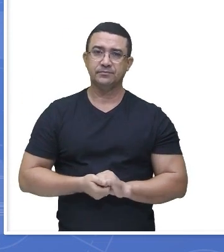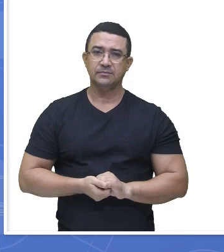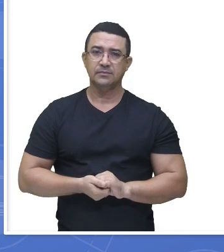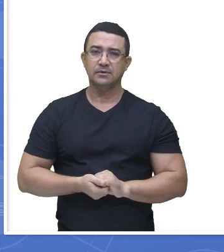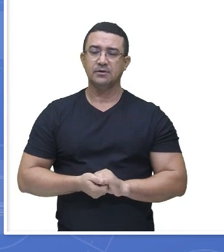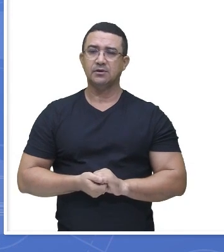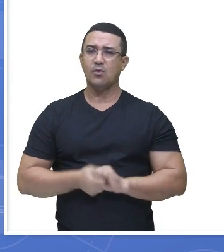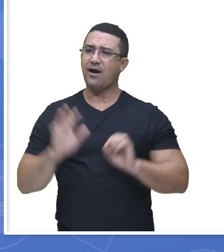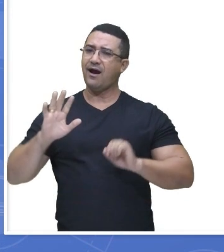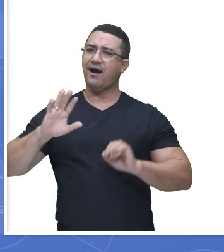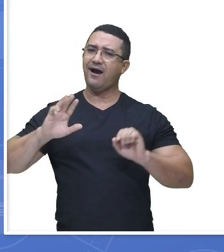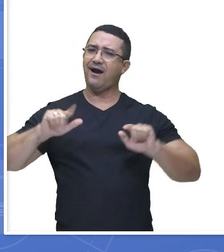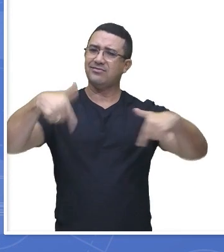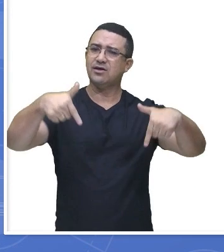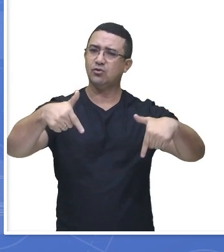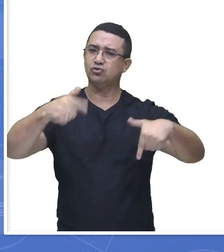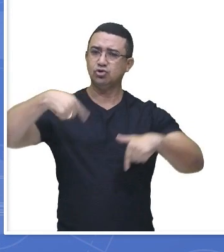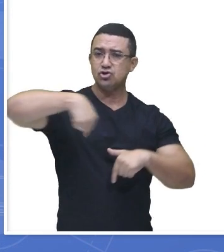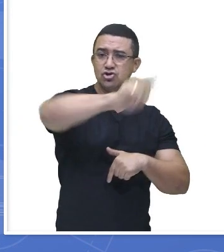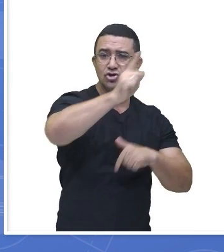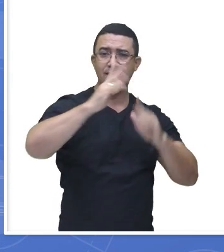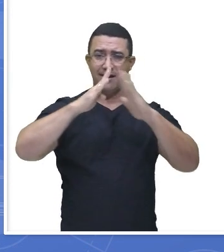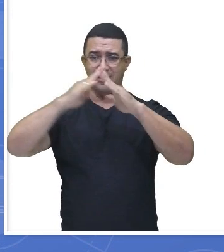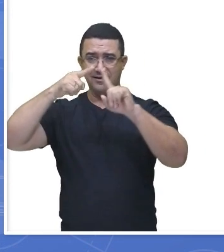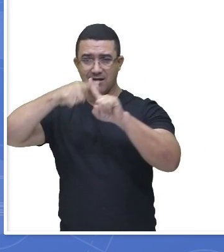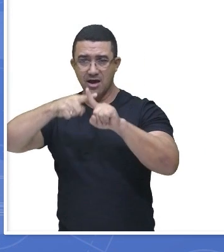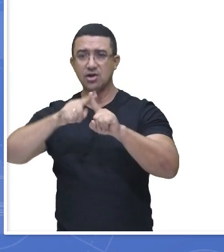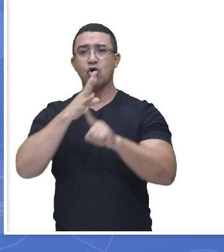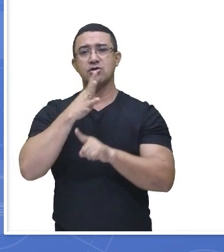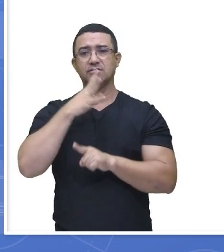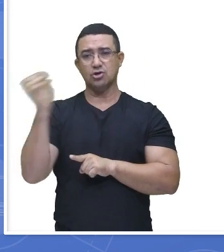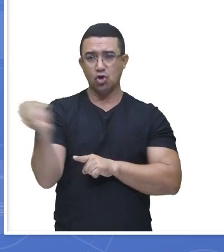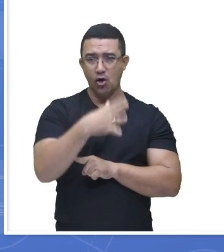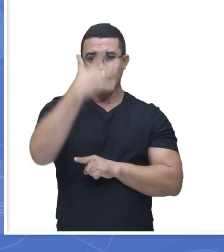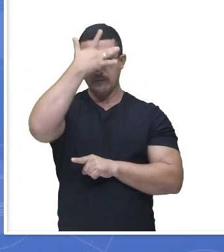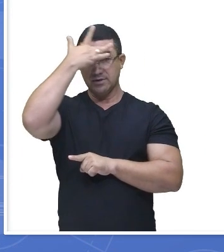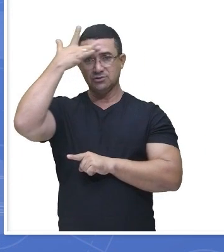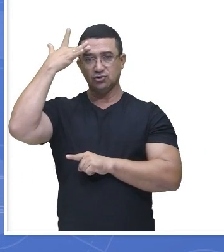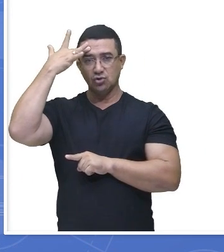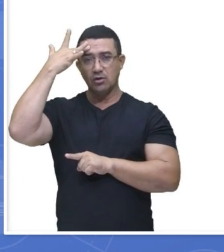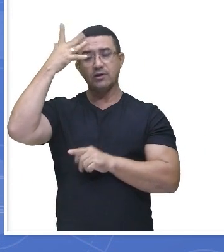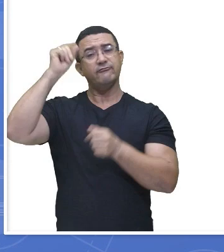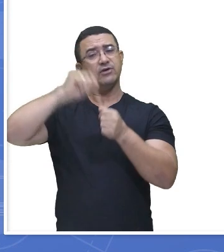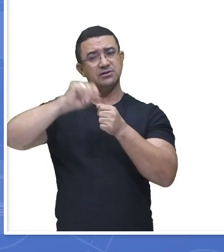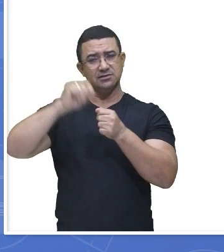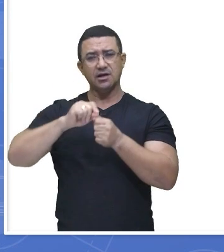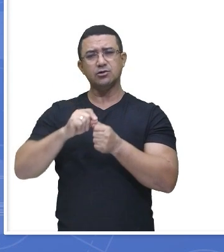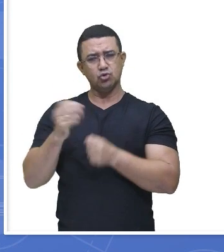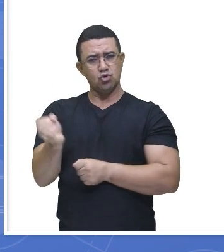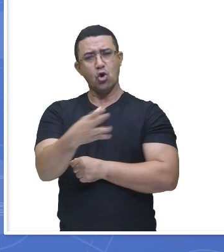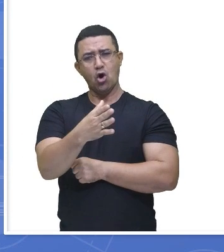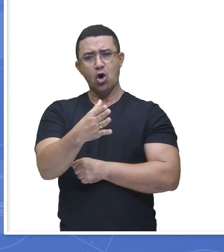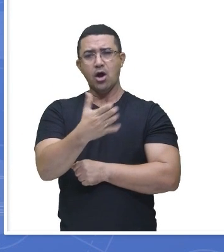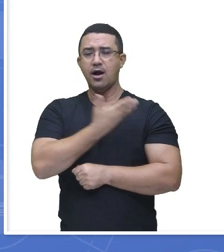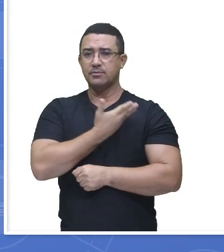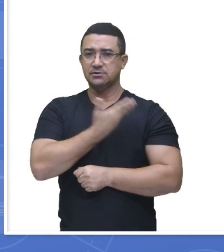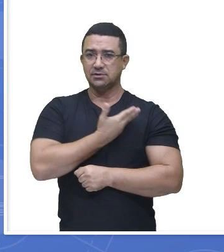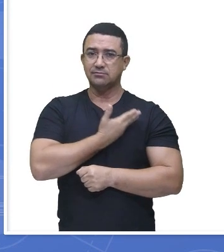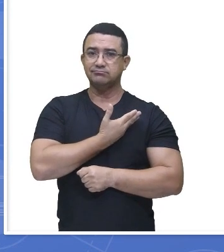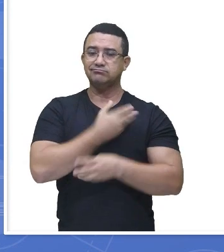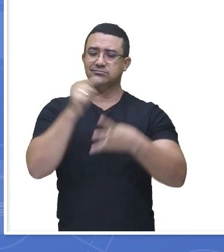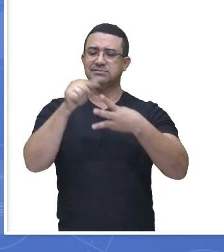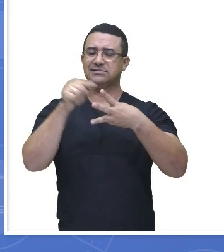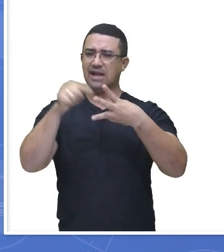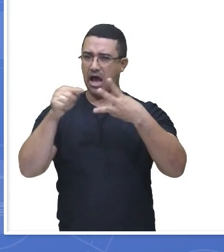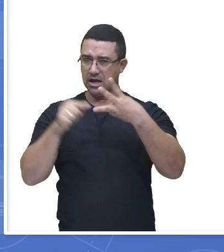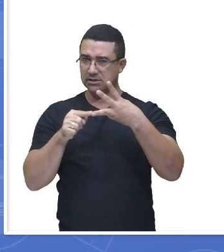à igreja, de conhecer novas pessoas e assim novas amistades. Nós temos 3 eventos